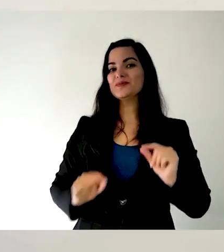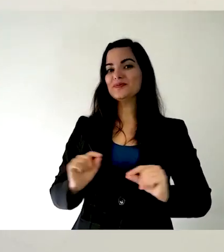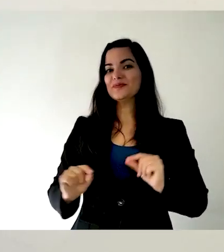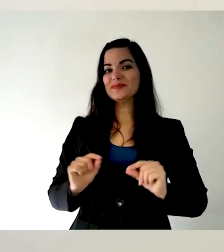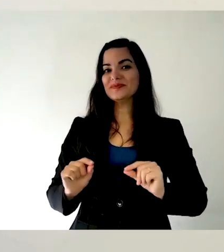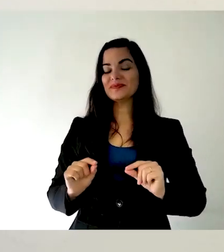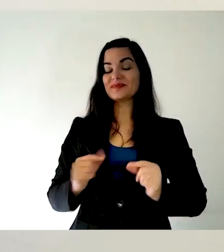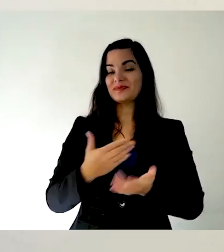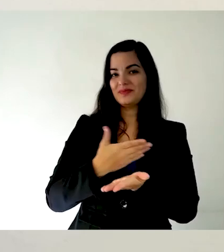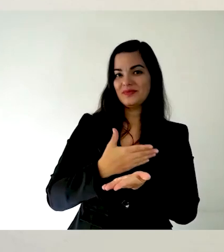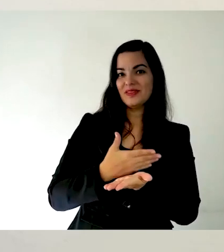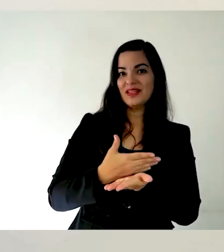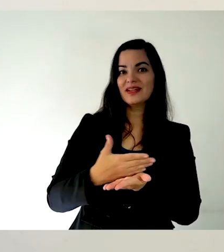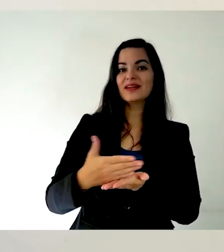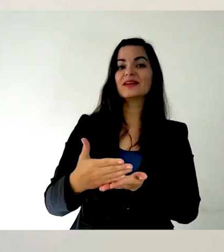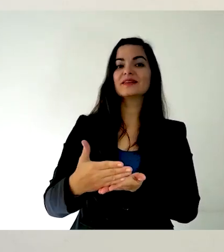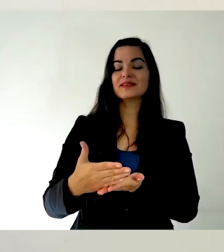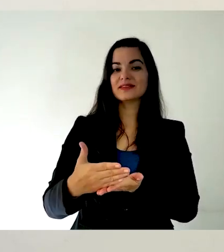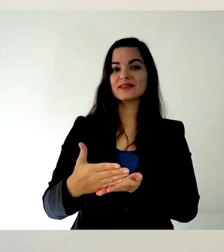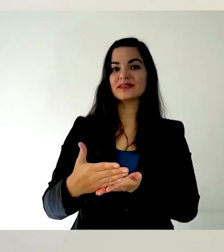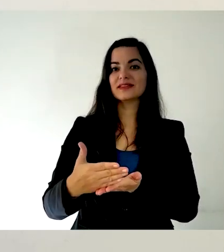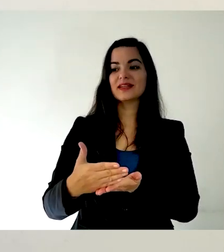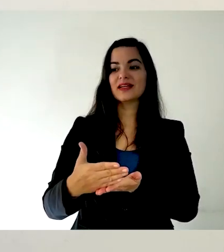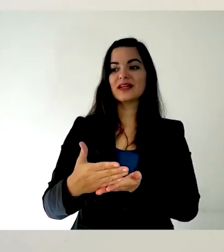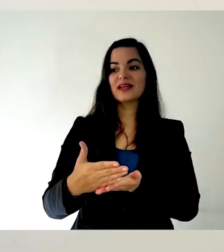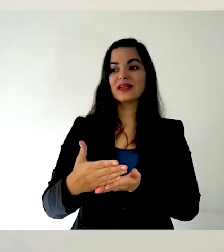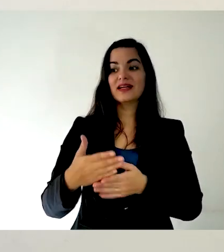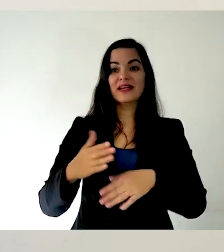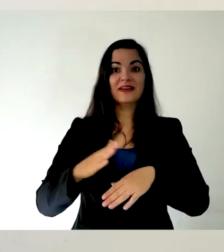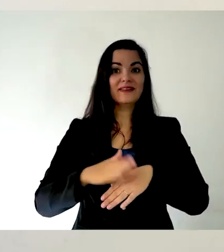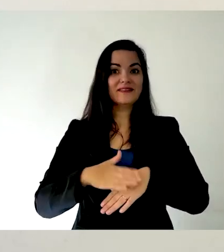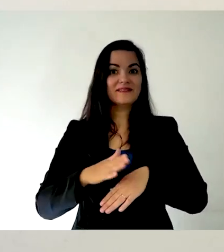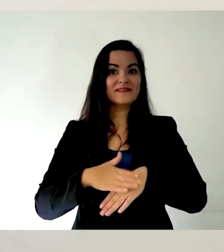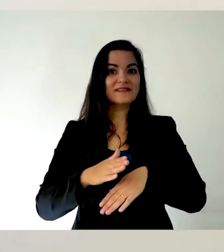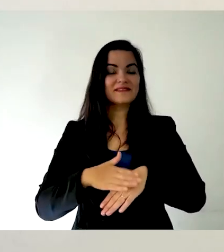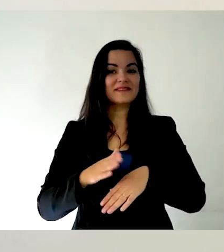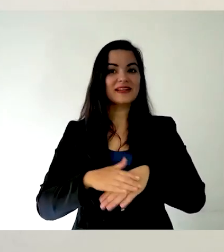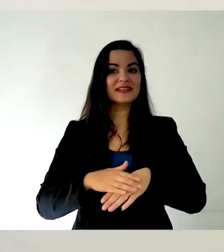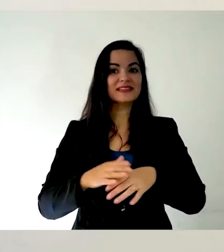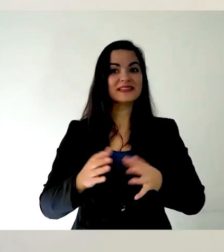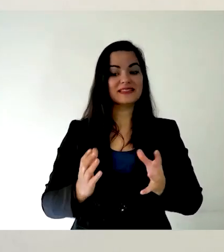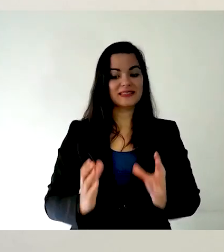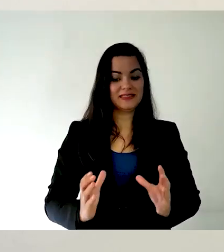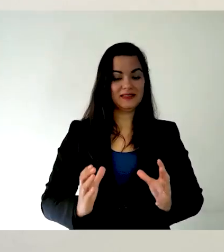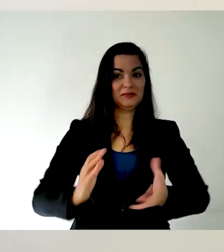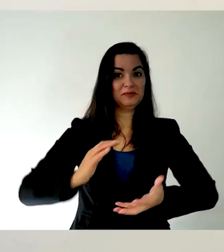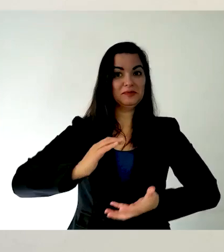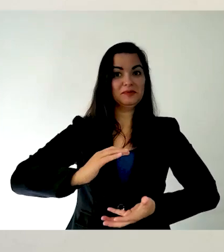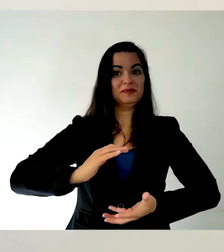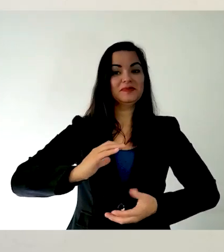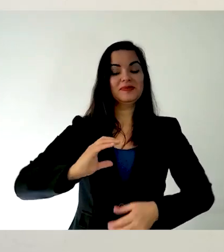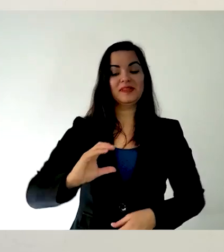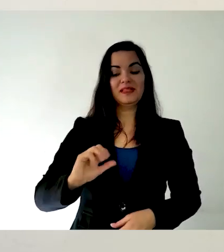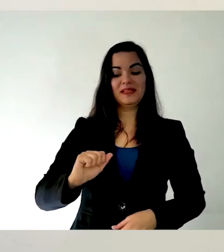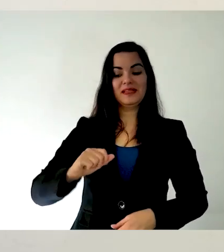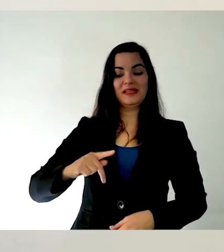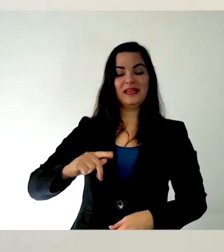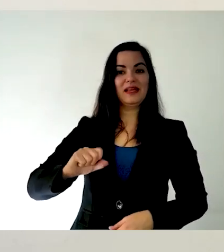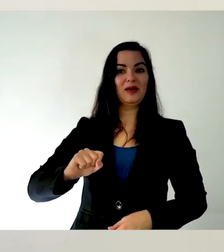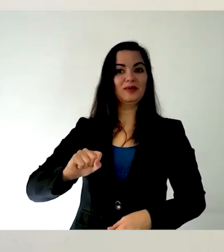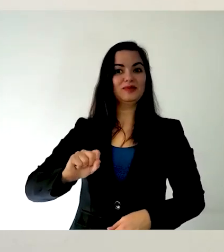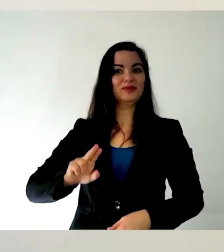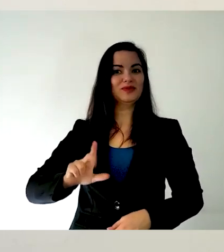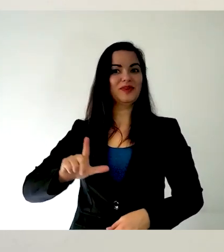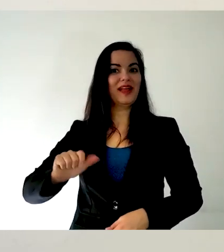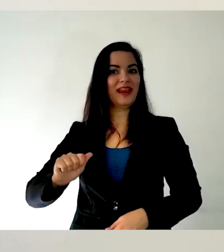parte é começarmos a construção da nossa cápsula do tempo. Ai, eu já fiquei